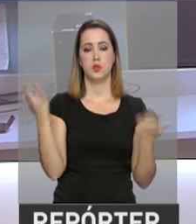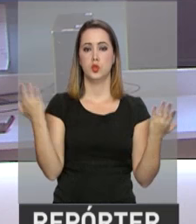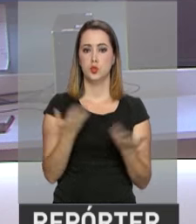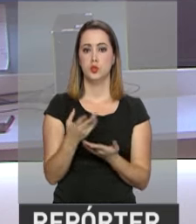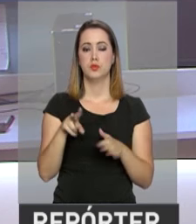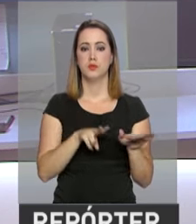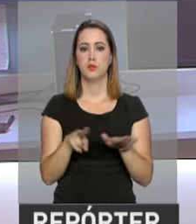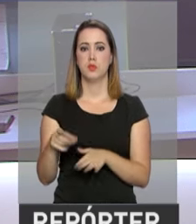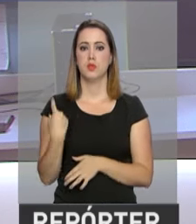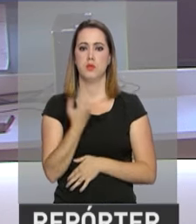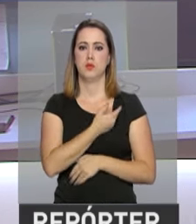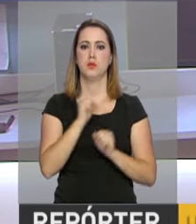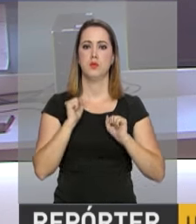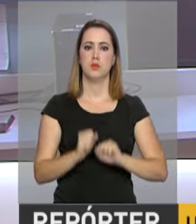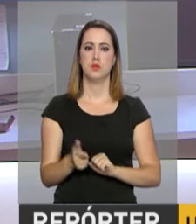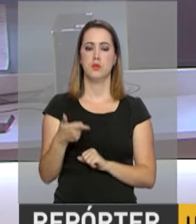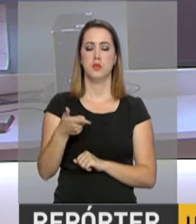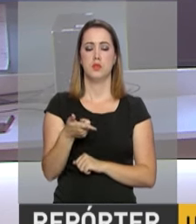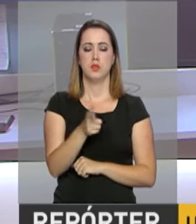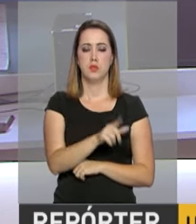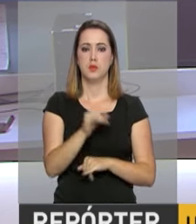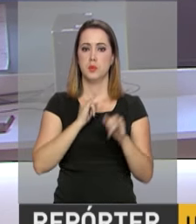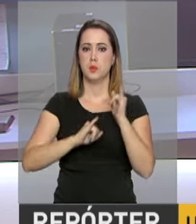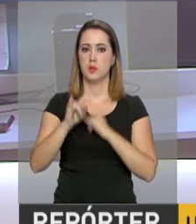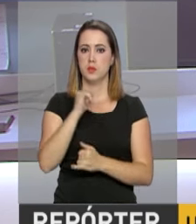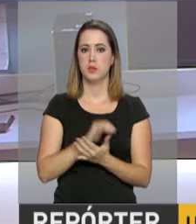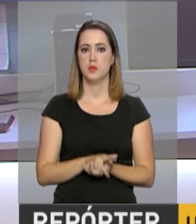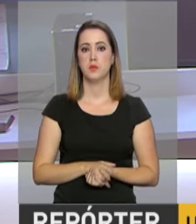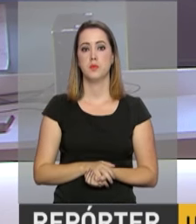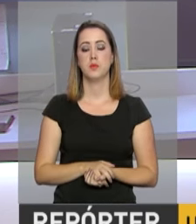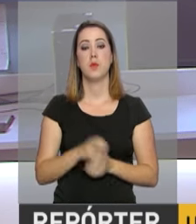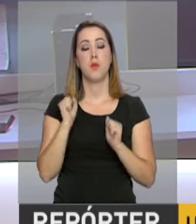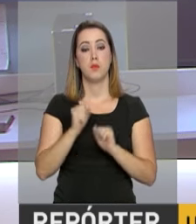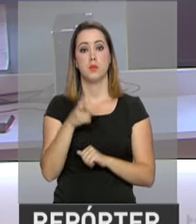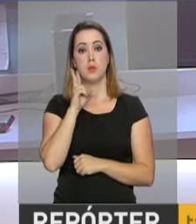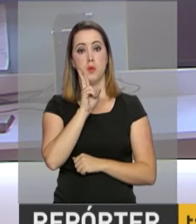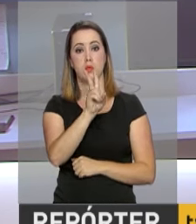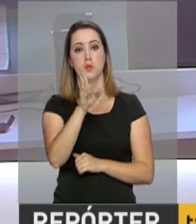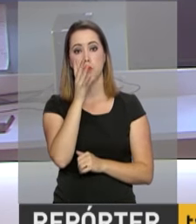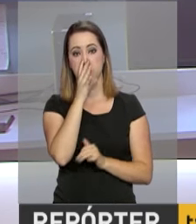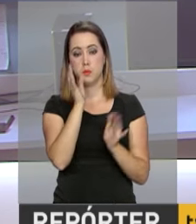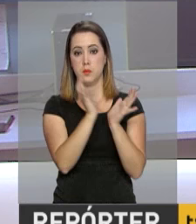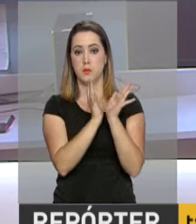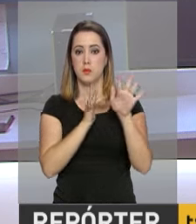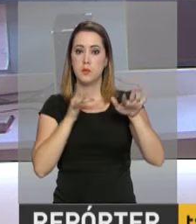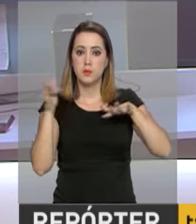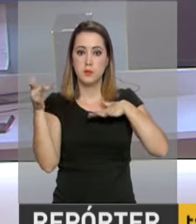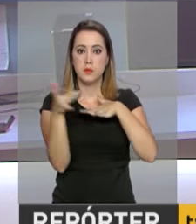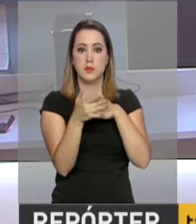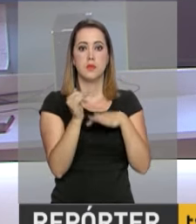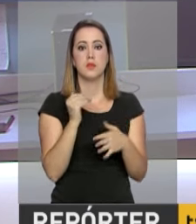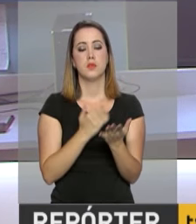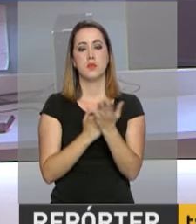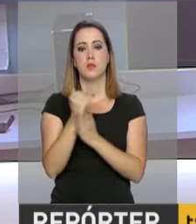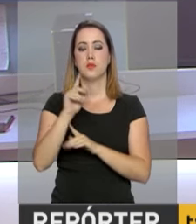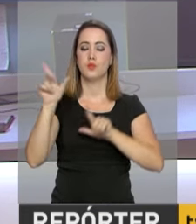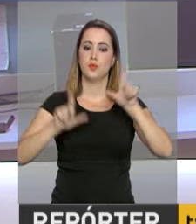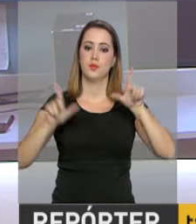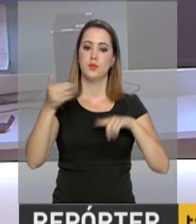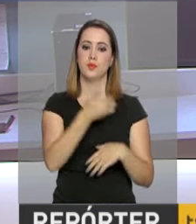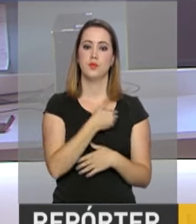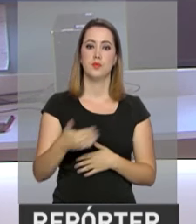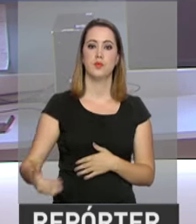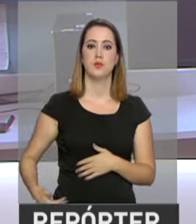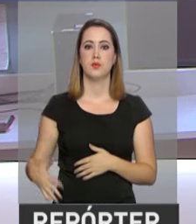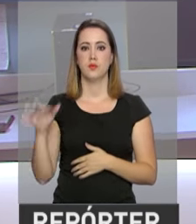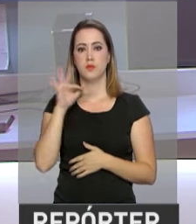desta semana nós podemos voltar a qualquer momento com outras informações você pode acompanhar também as novidades Pelas nossas redes sociais e continue com